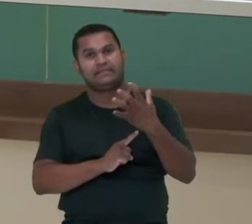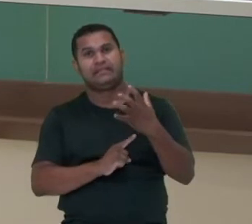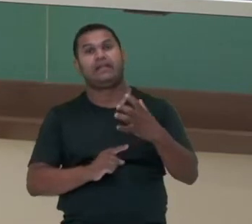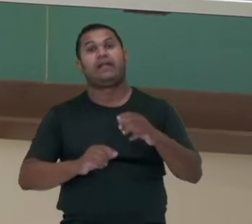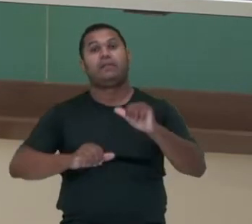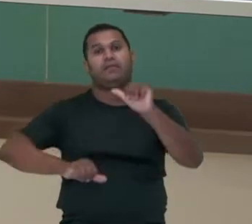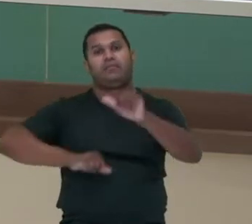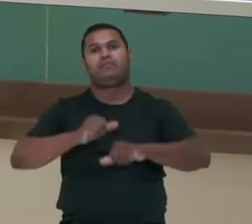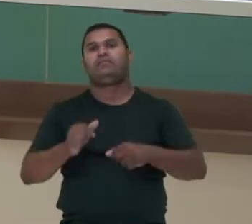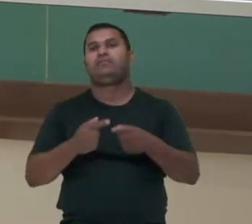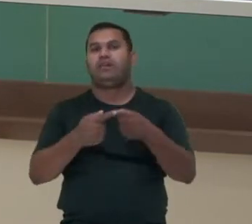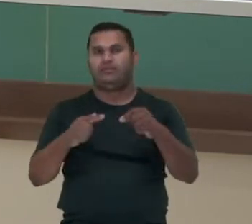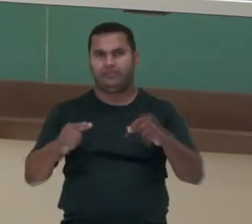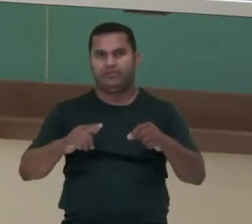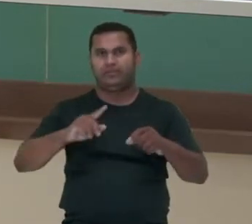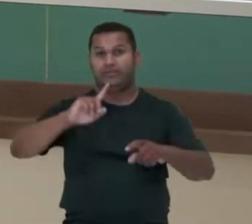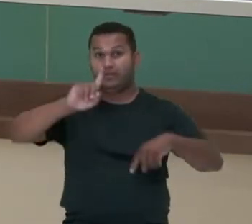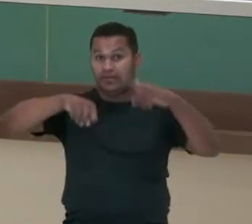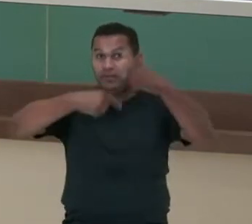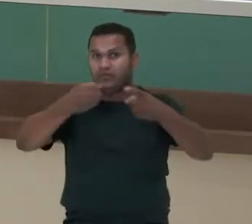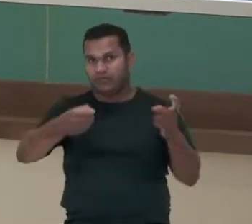vive. Já voltamos.